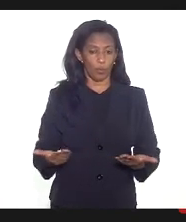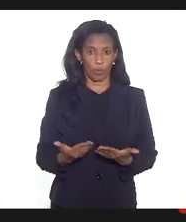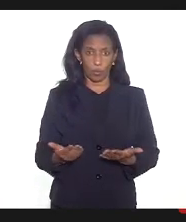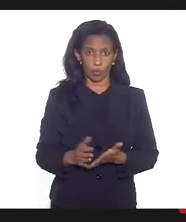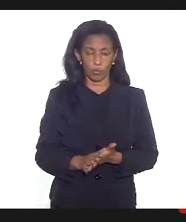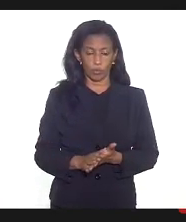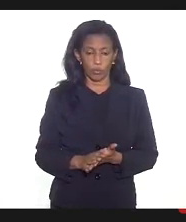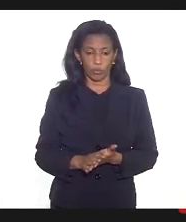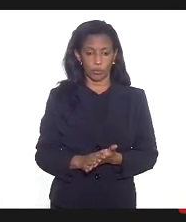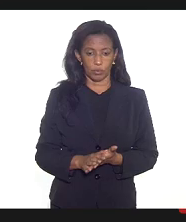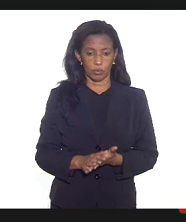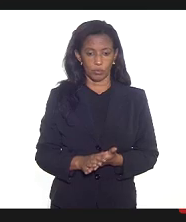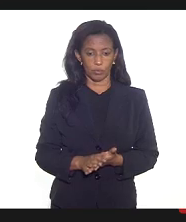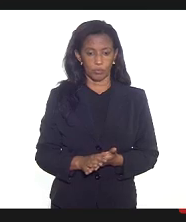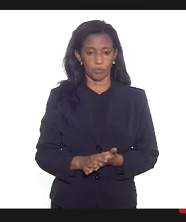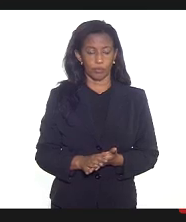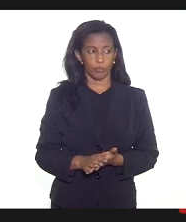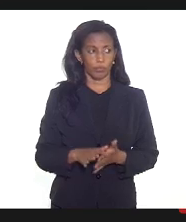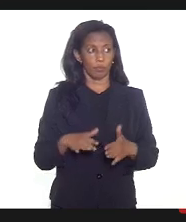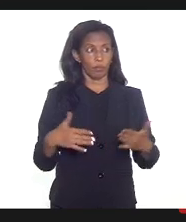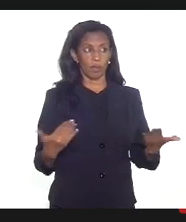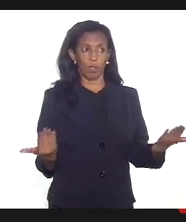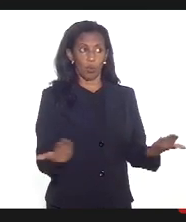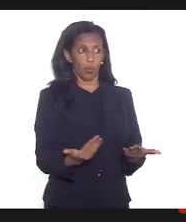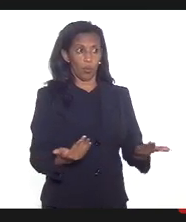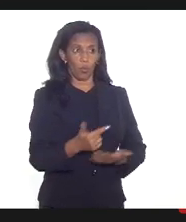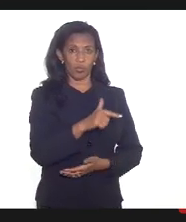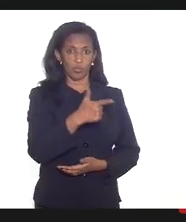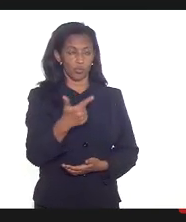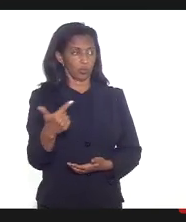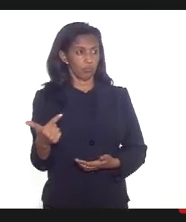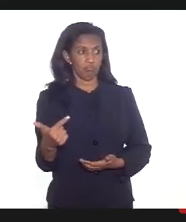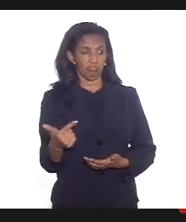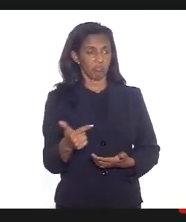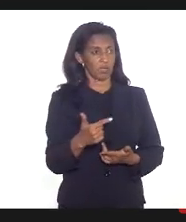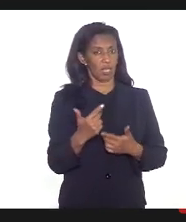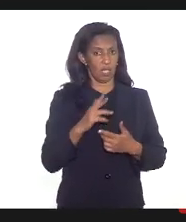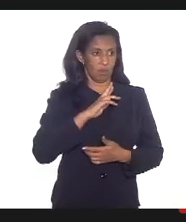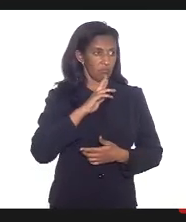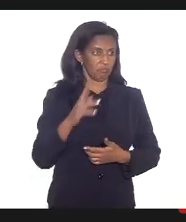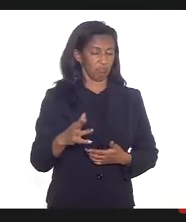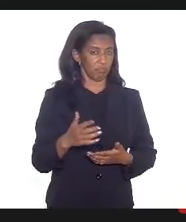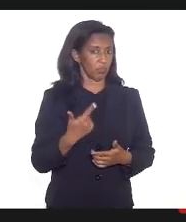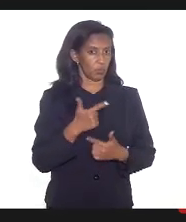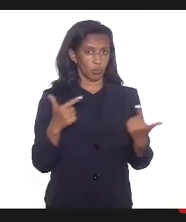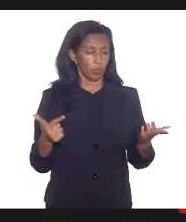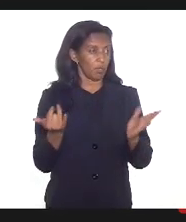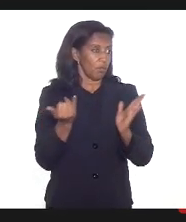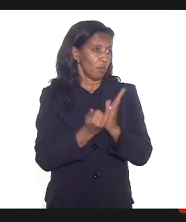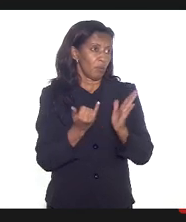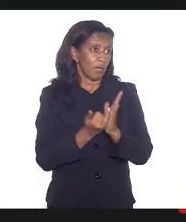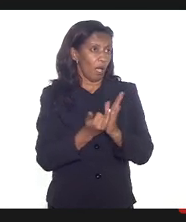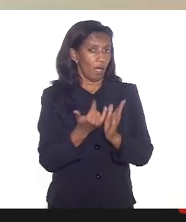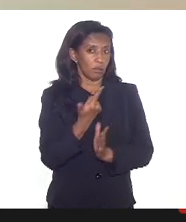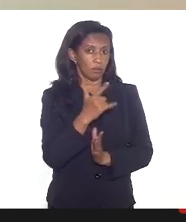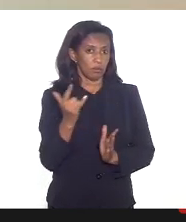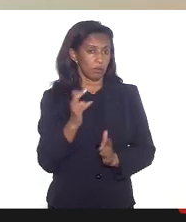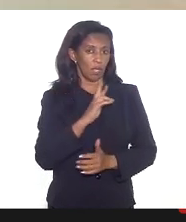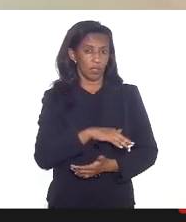o que significa na ponta Então hoje não tem essa deliberação ainda não foi publicada